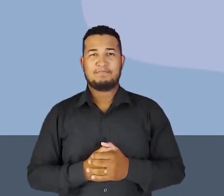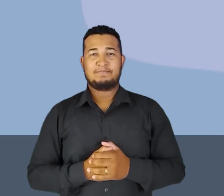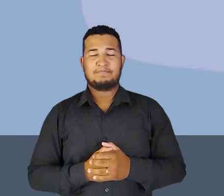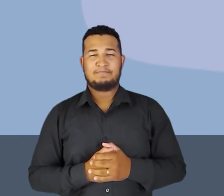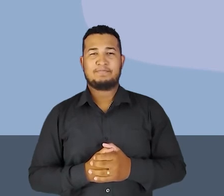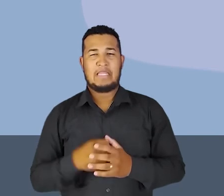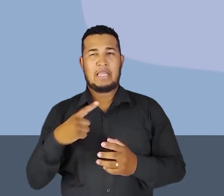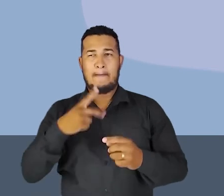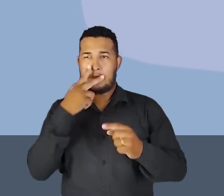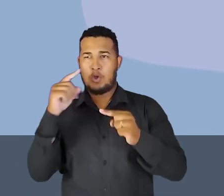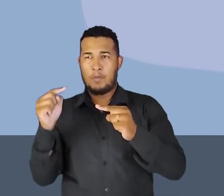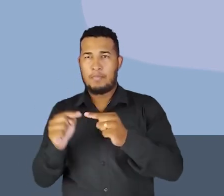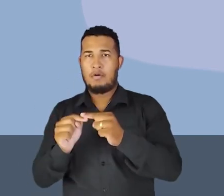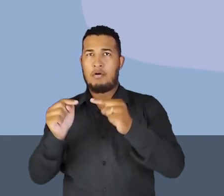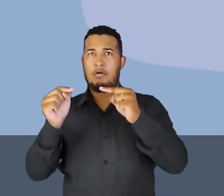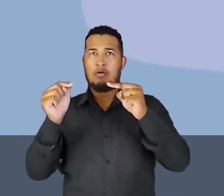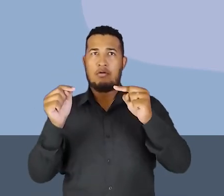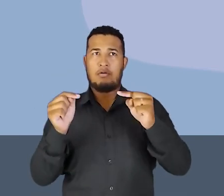intervalos temporais.